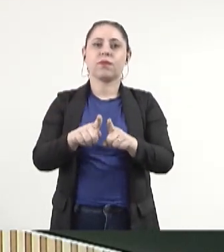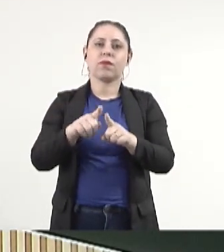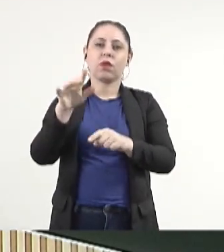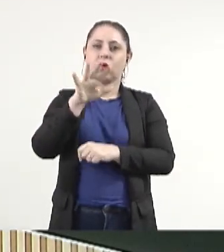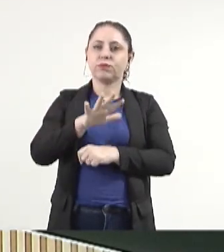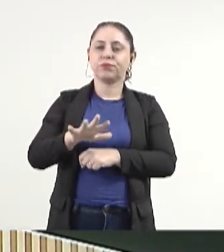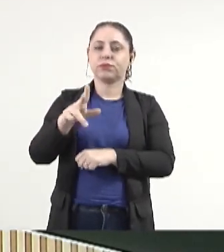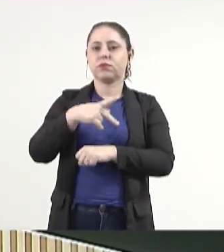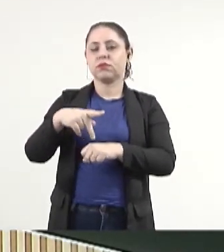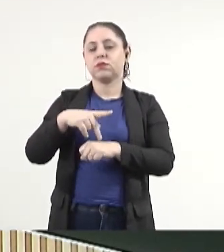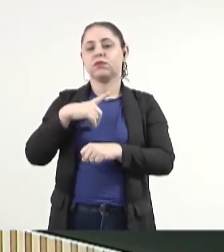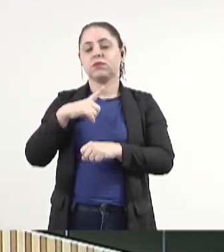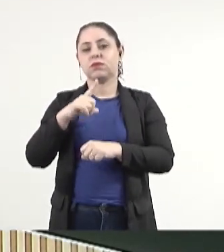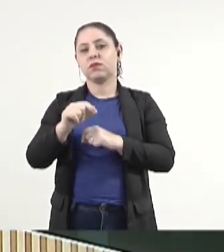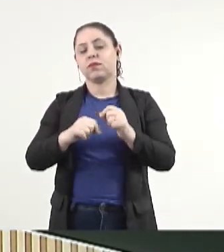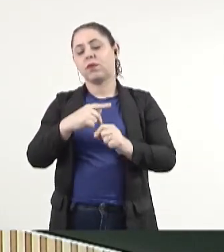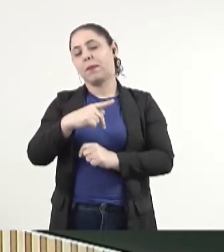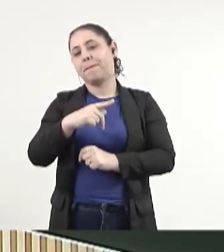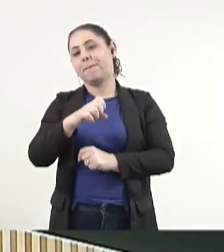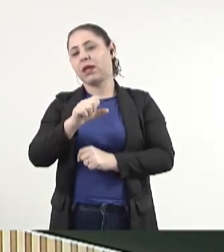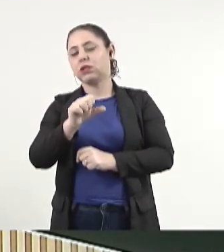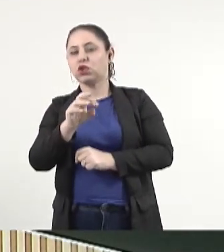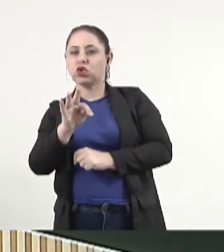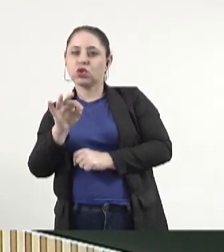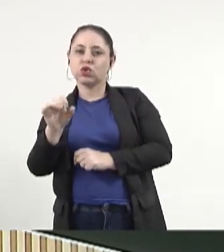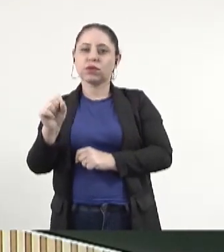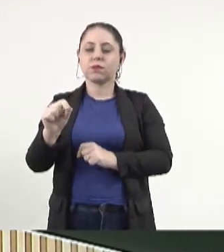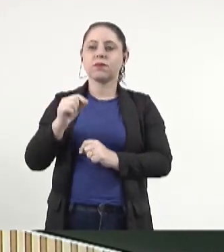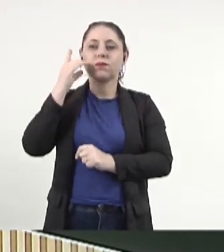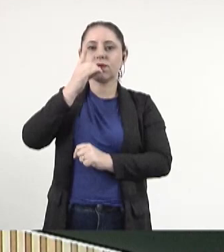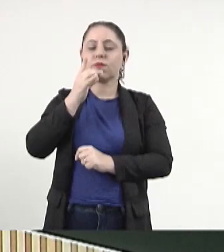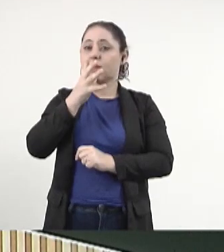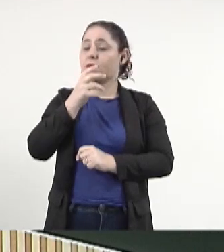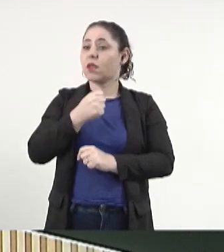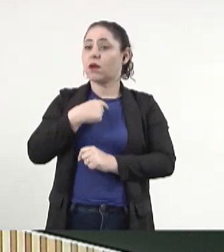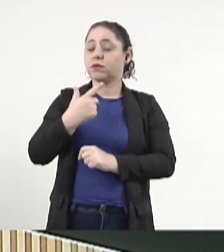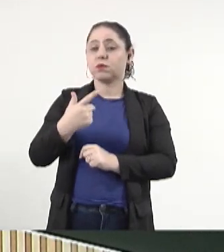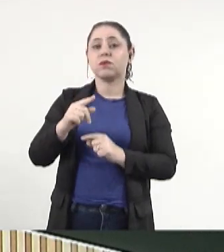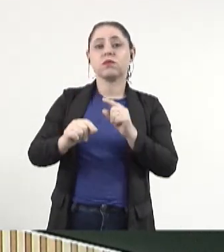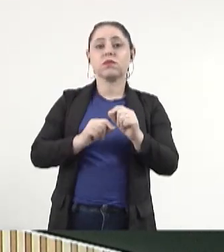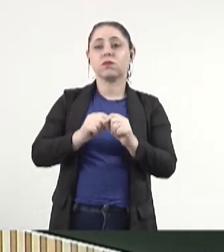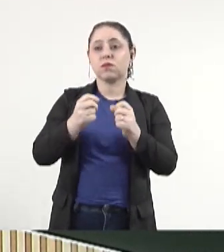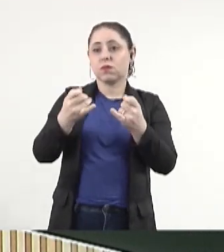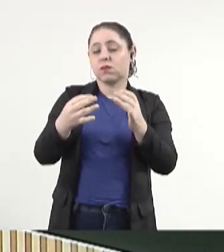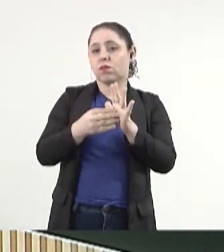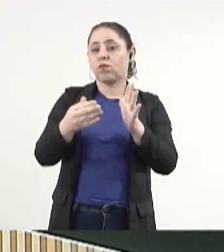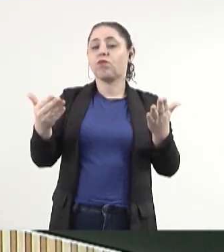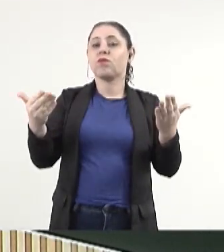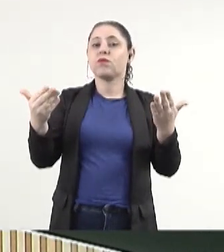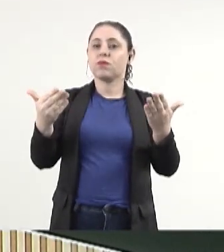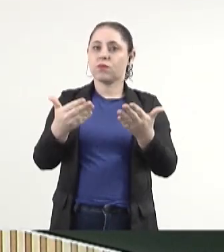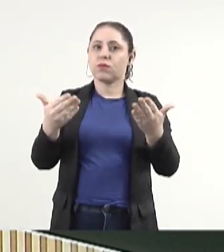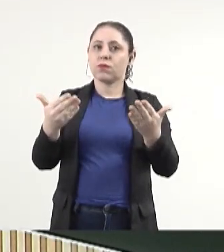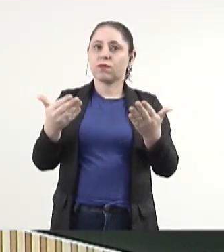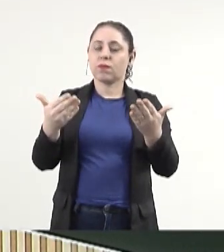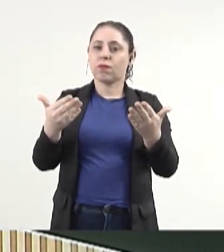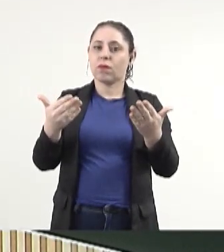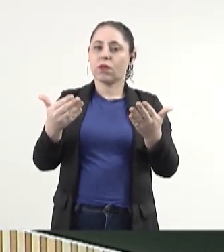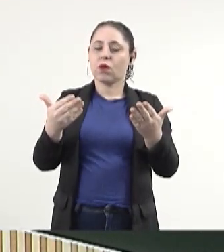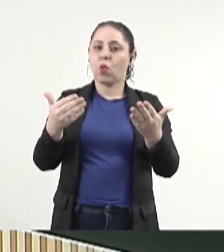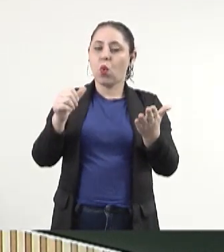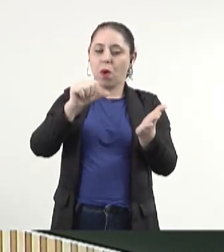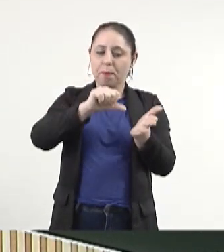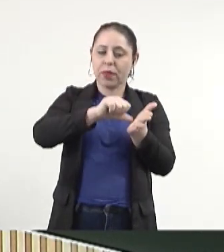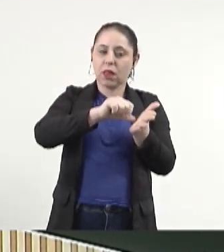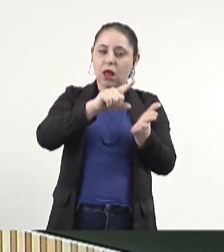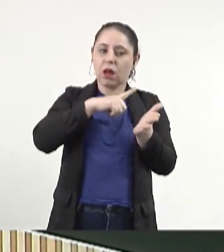mas de todo o país, contavam aí com PETs. Deputada Lia Nogueira, sobre os PETs, indicou que hoje, aliás, que uma